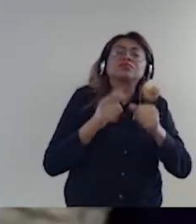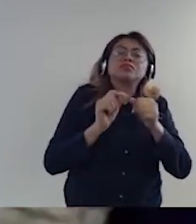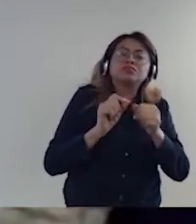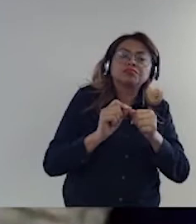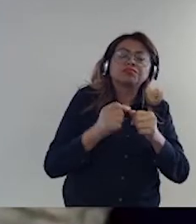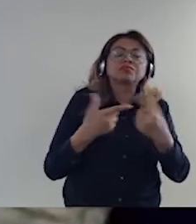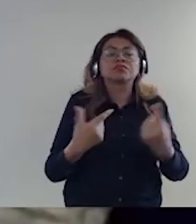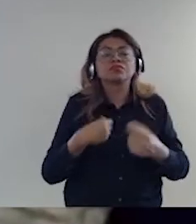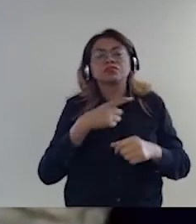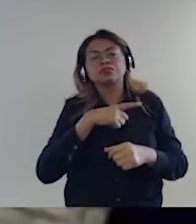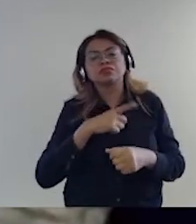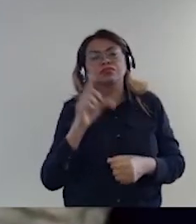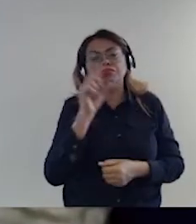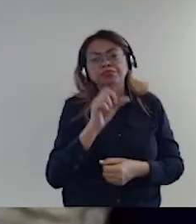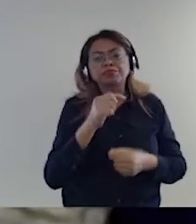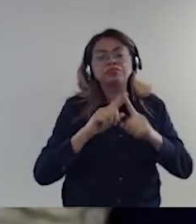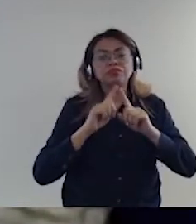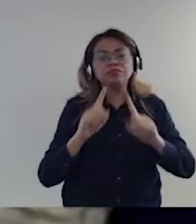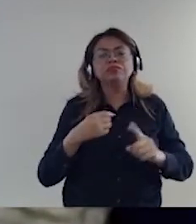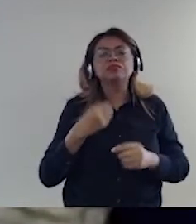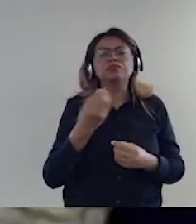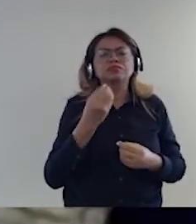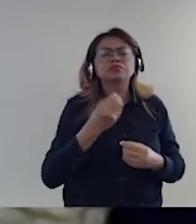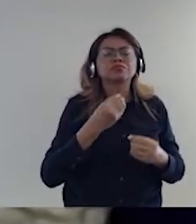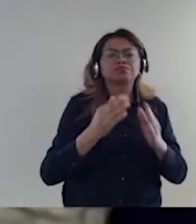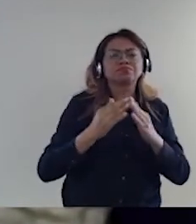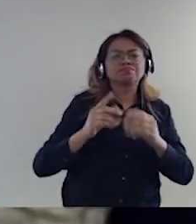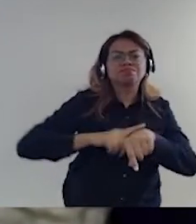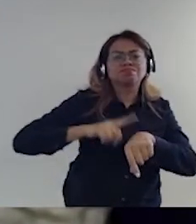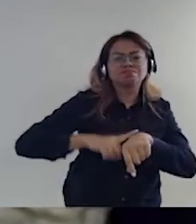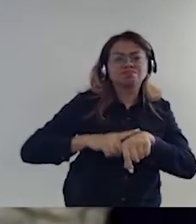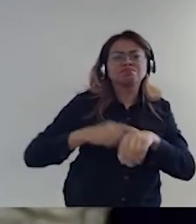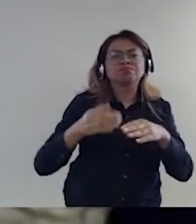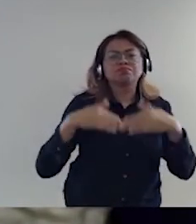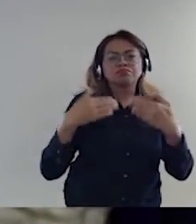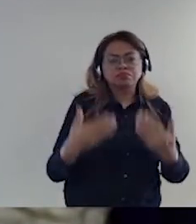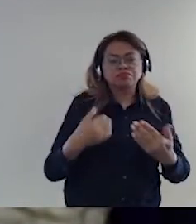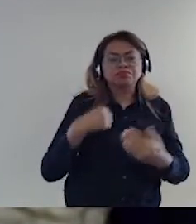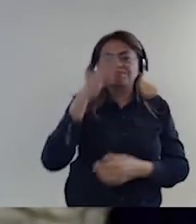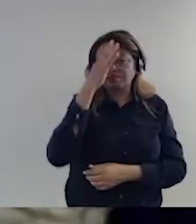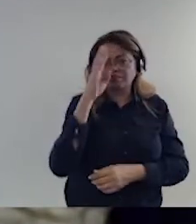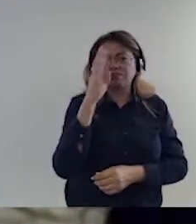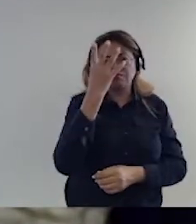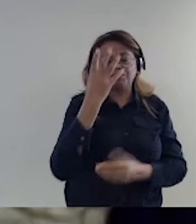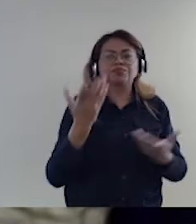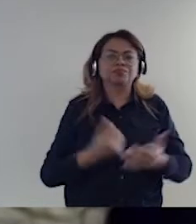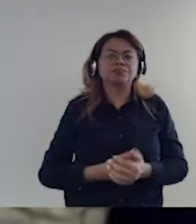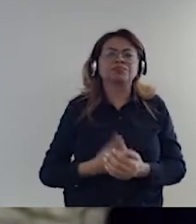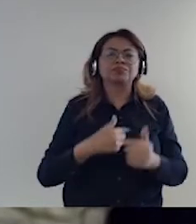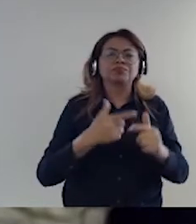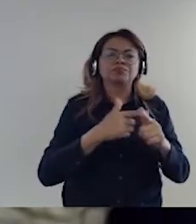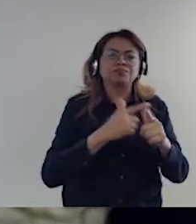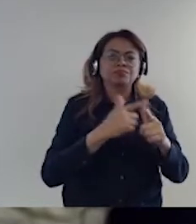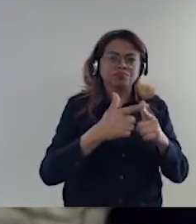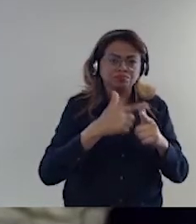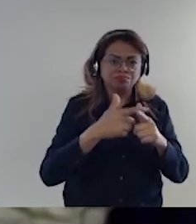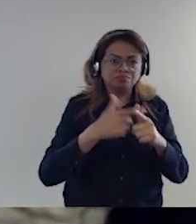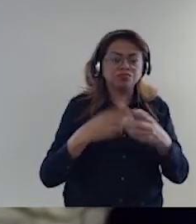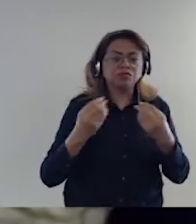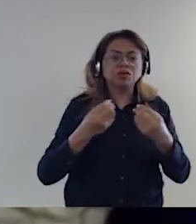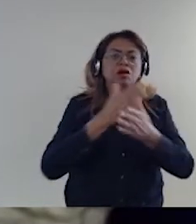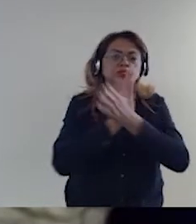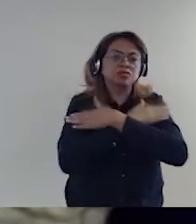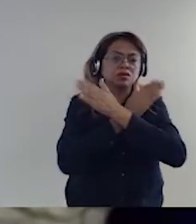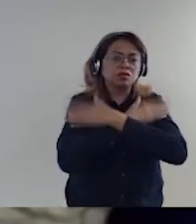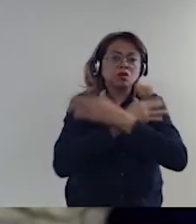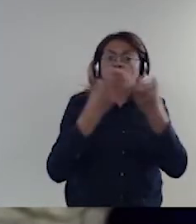poucos instrumentos de reação, demandam muito tempo para poderem ser resolvidos. Estes dois problemas são o desemprego em massa,